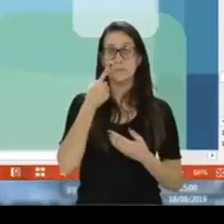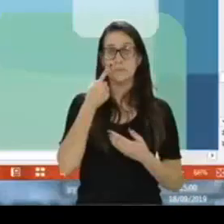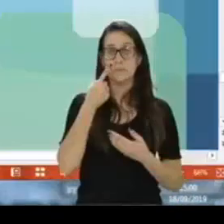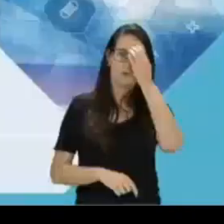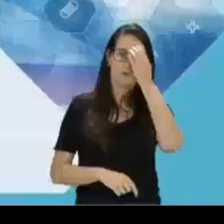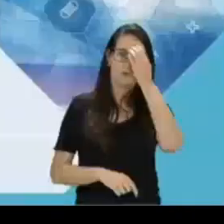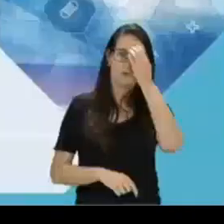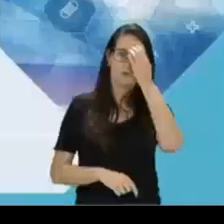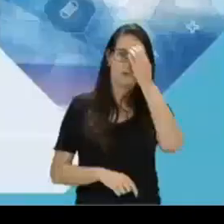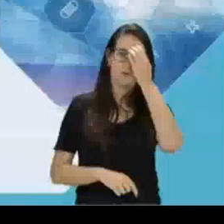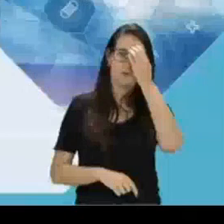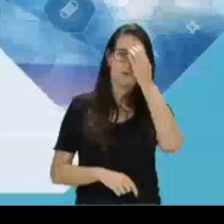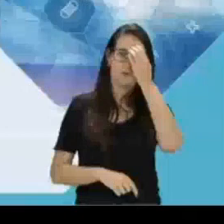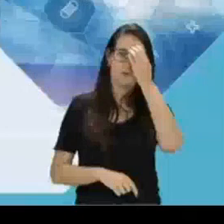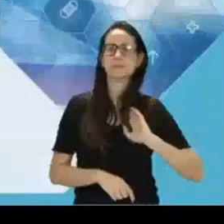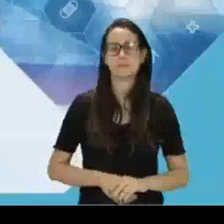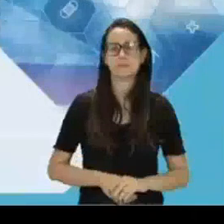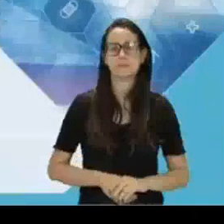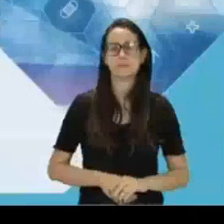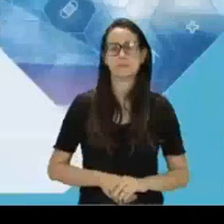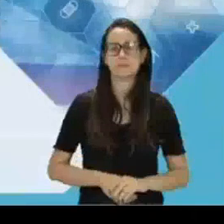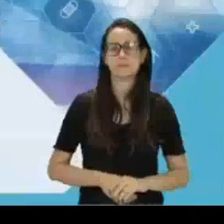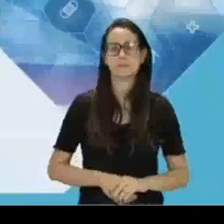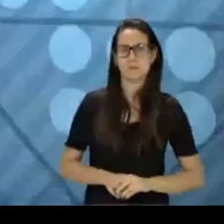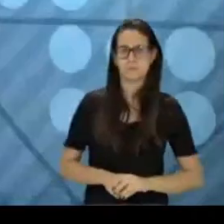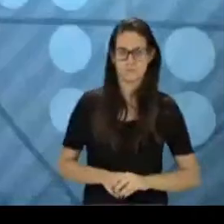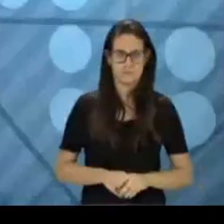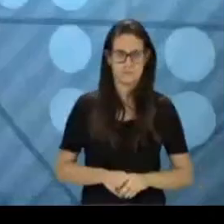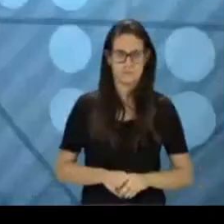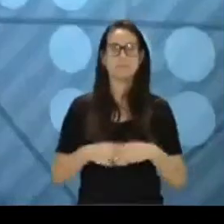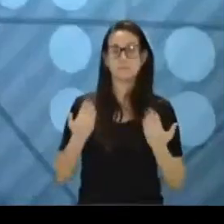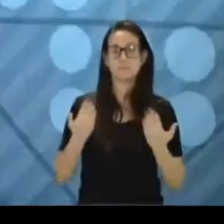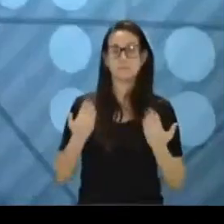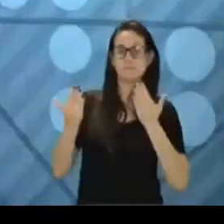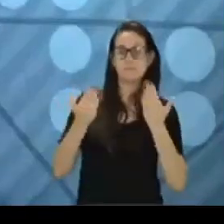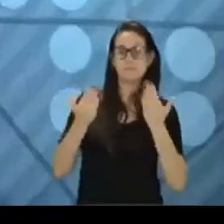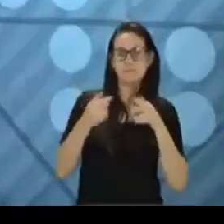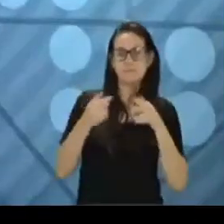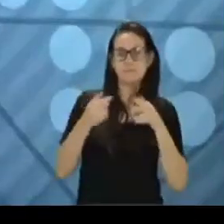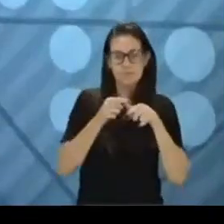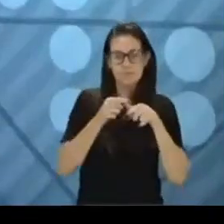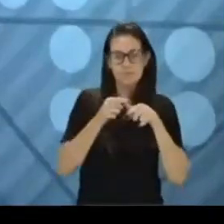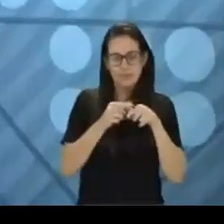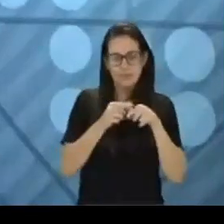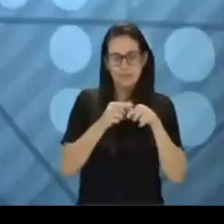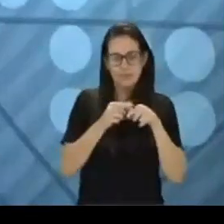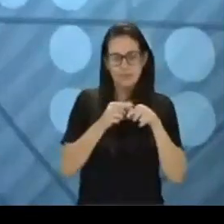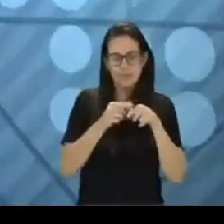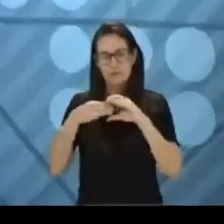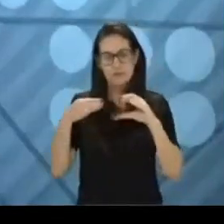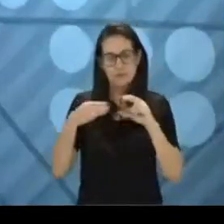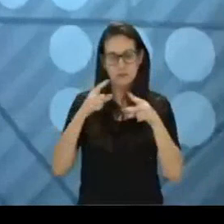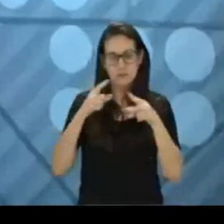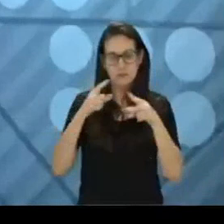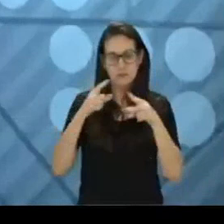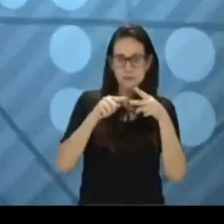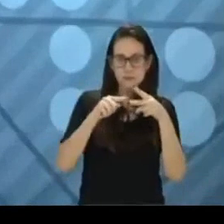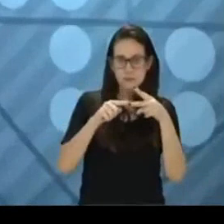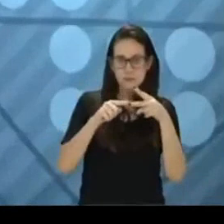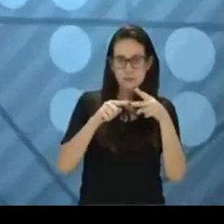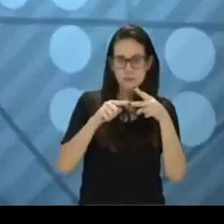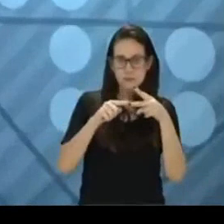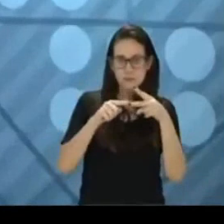aula. Então, nós temos que, quando comparados os tamanhos entre célula procarionte e